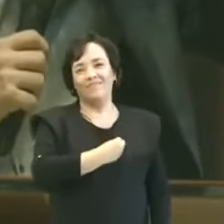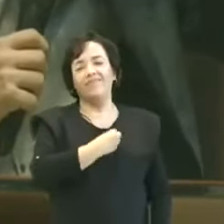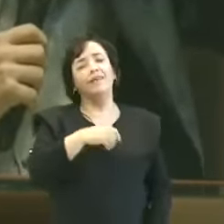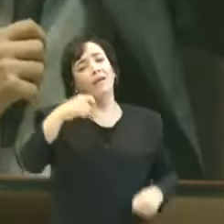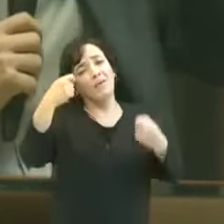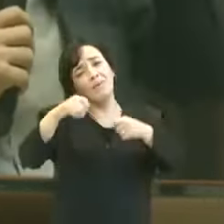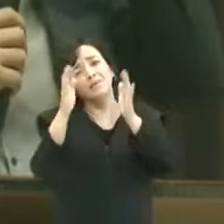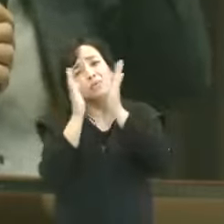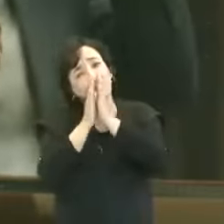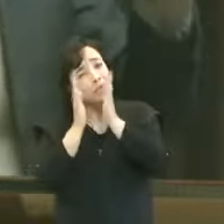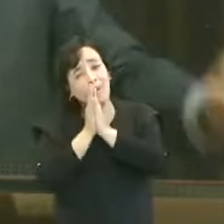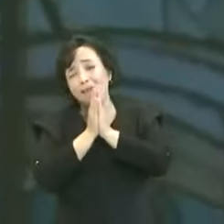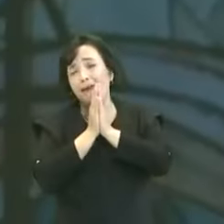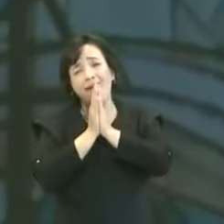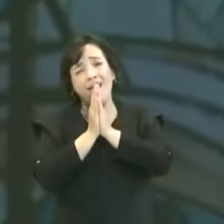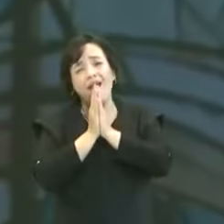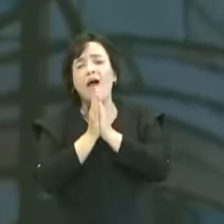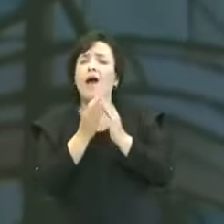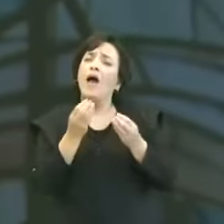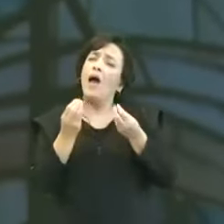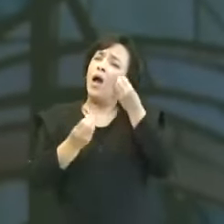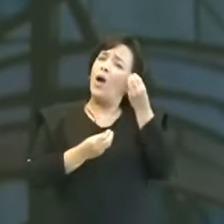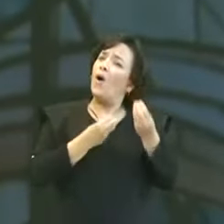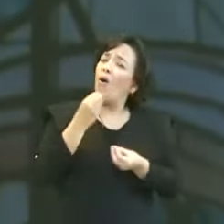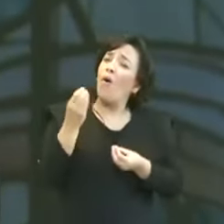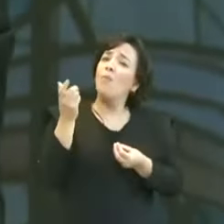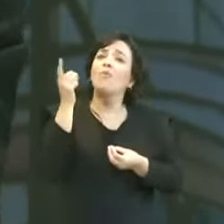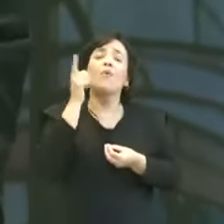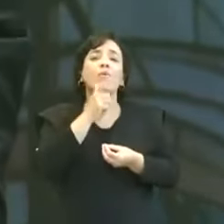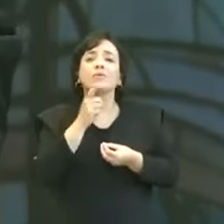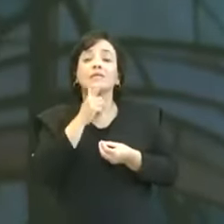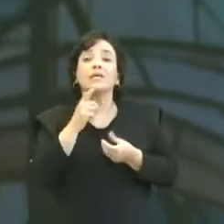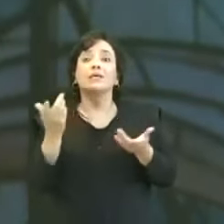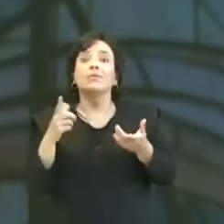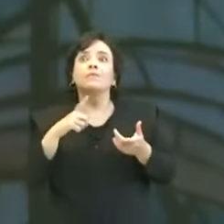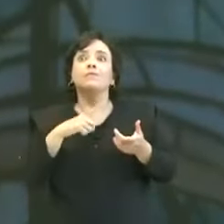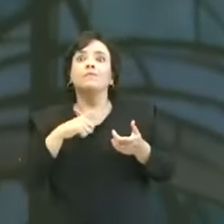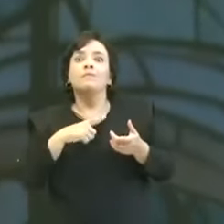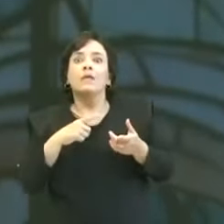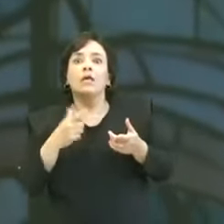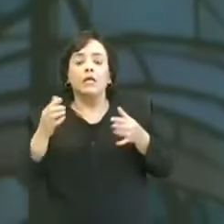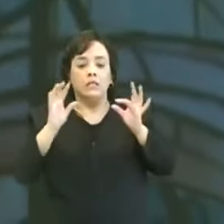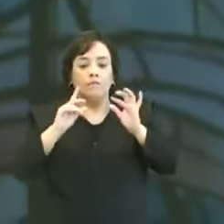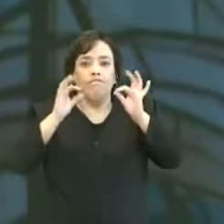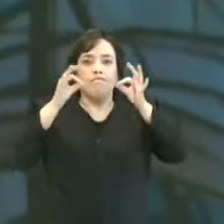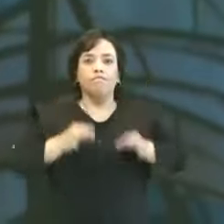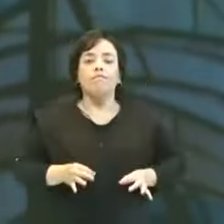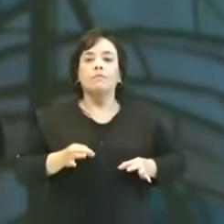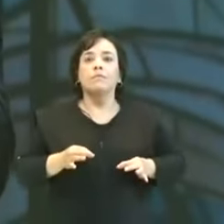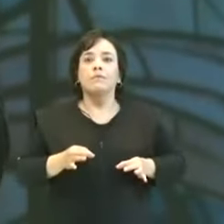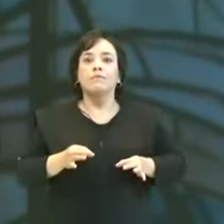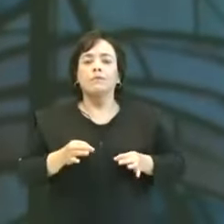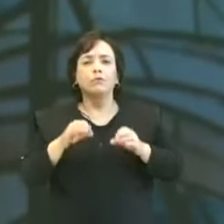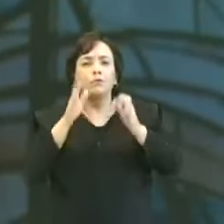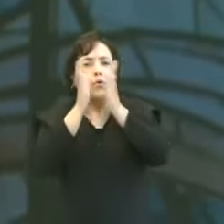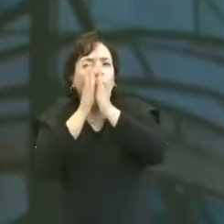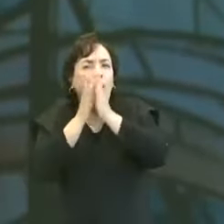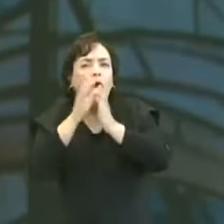sem cessar. Mas como que a gente alcança constância? Como que o